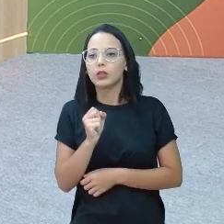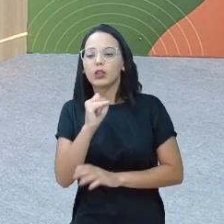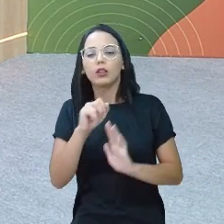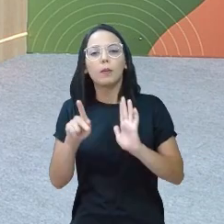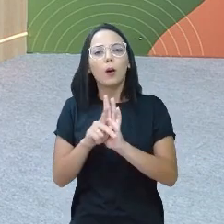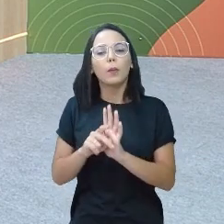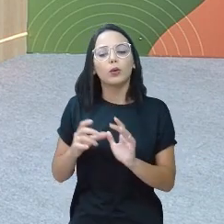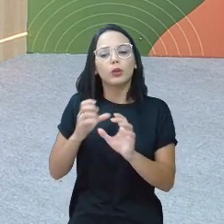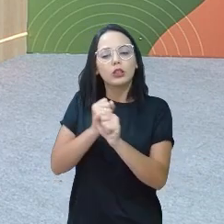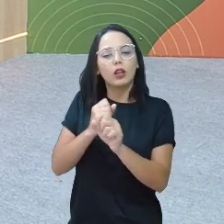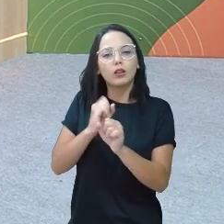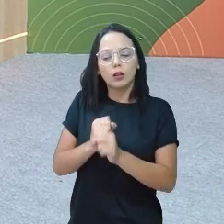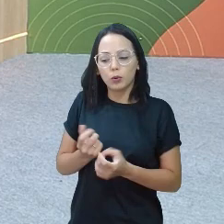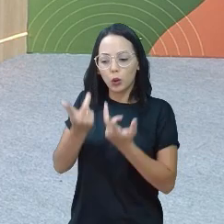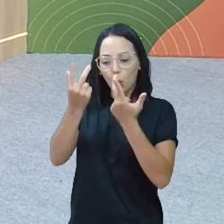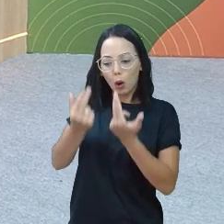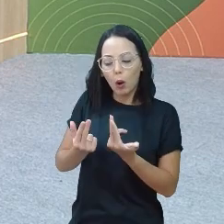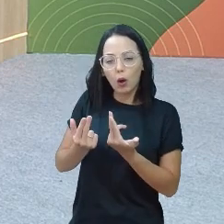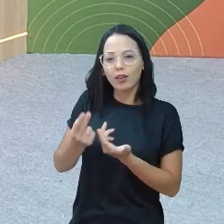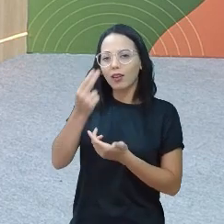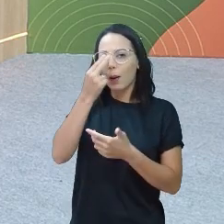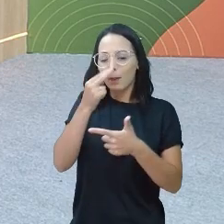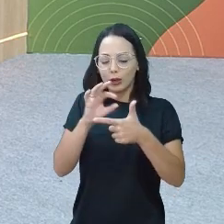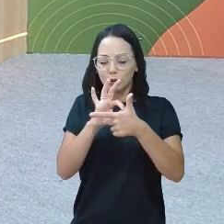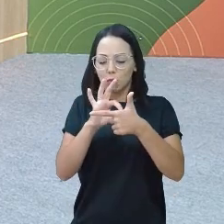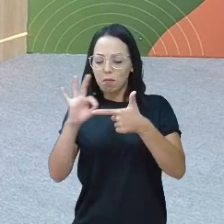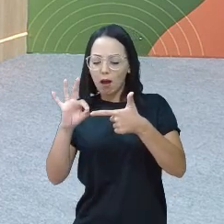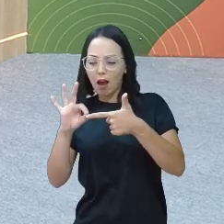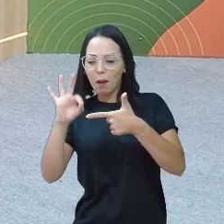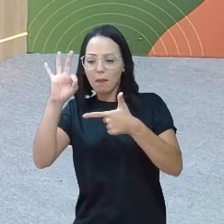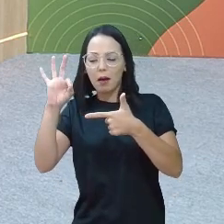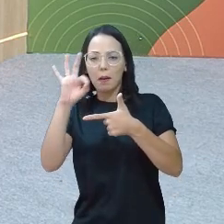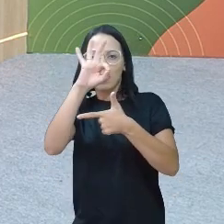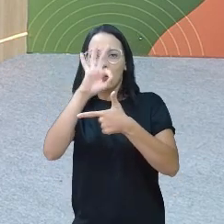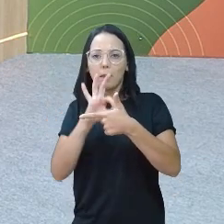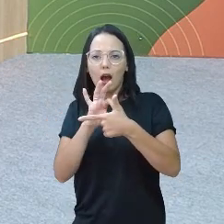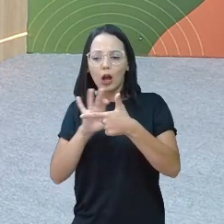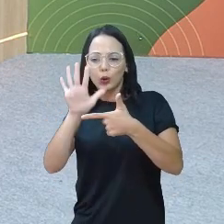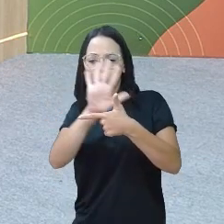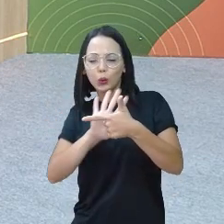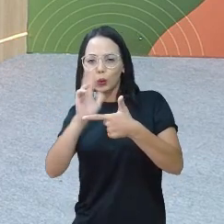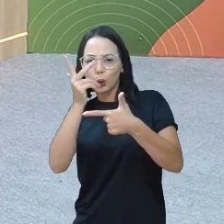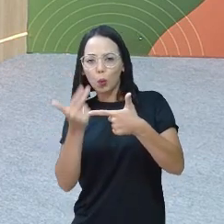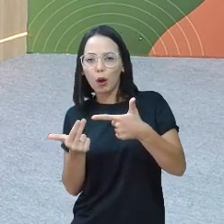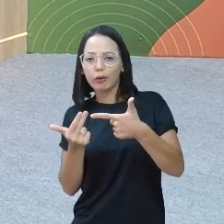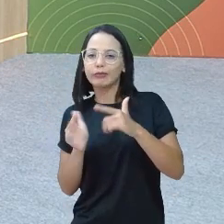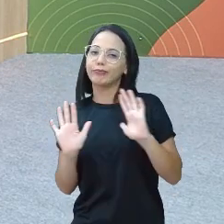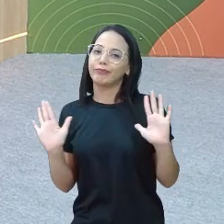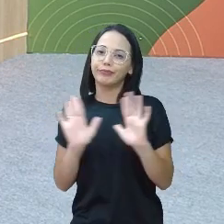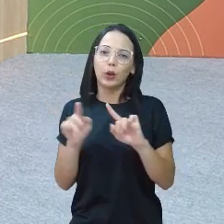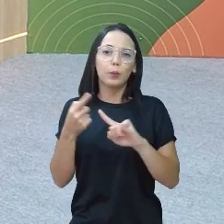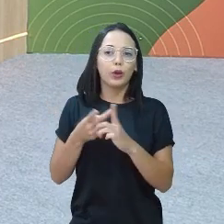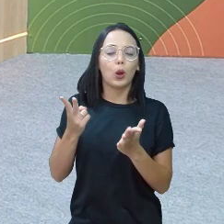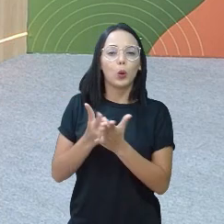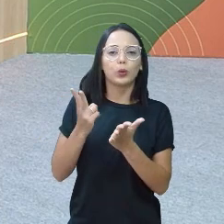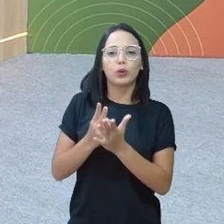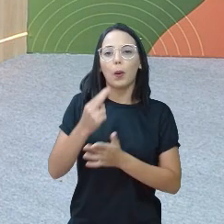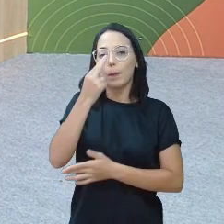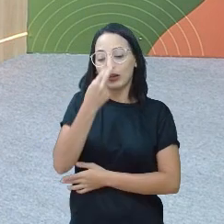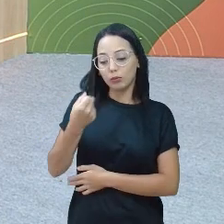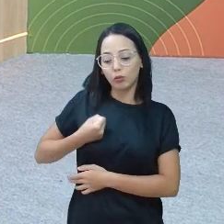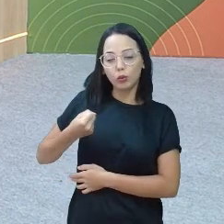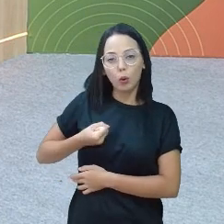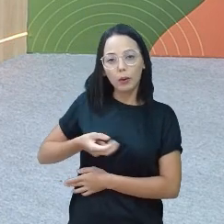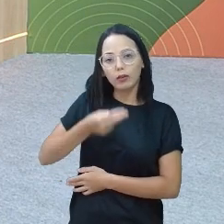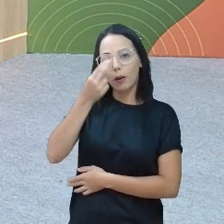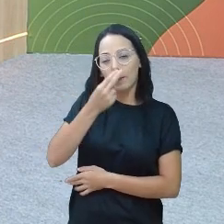perímetros iguais, eu tenho a limitação desse espaço idêntica, não. porque aqui a gente manteve o valor do perímetro